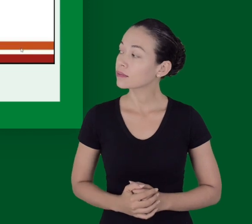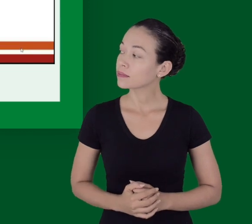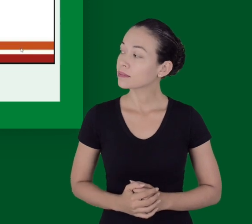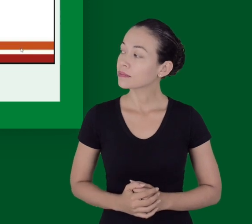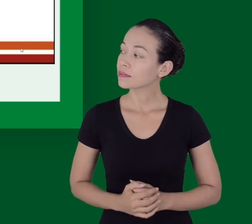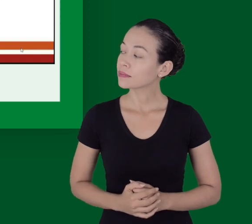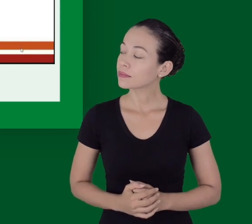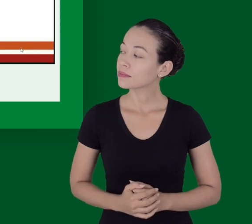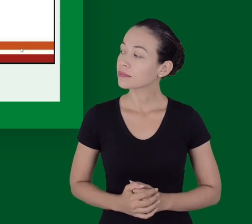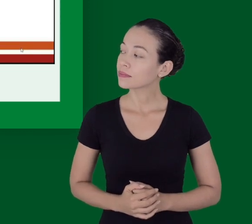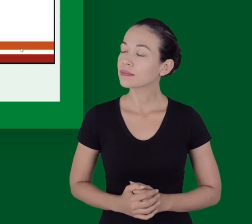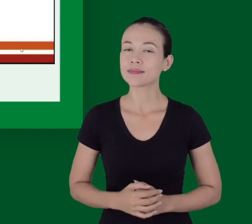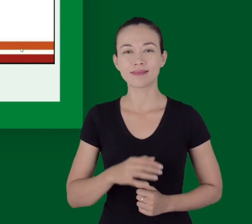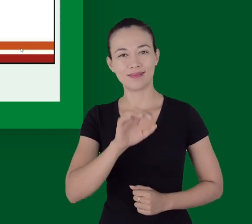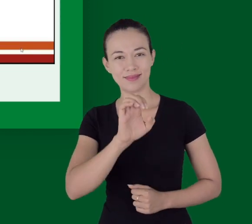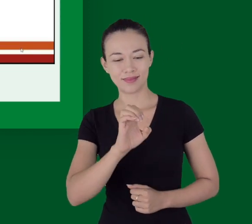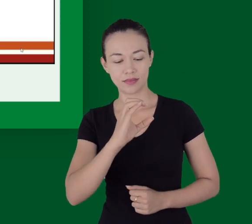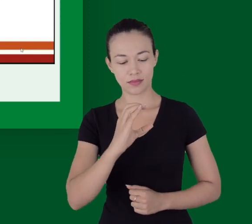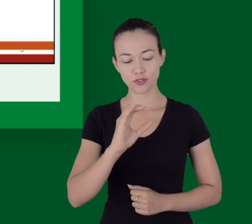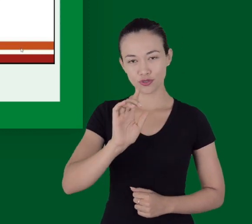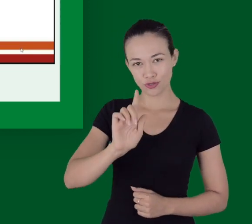um eletro